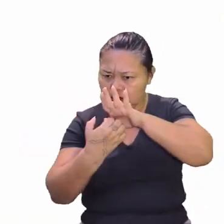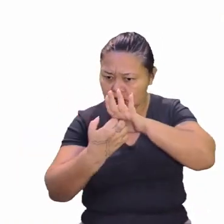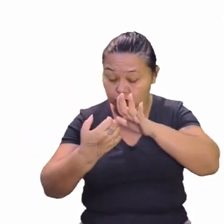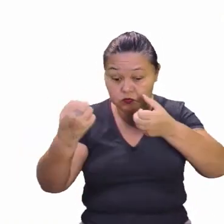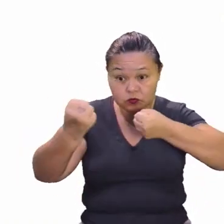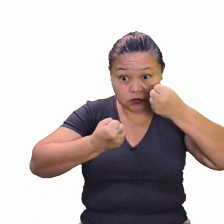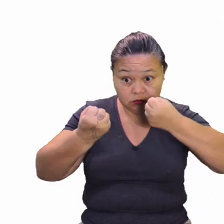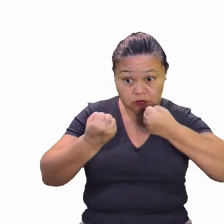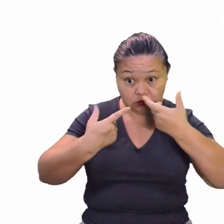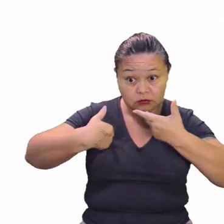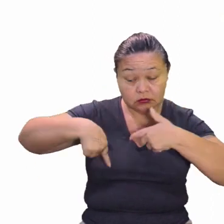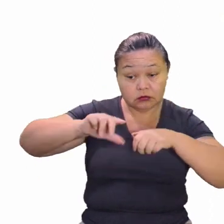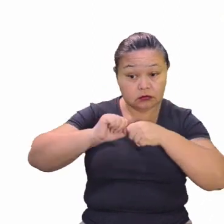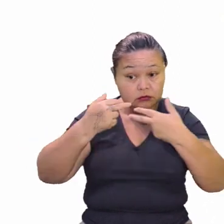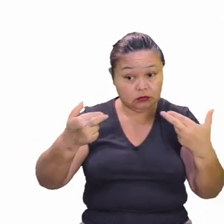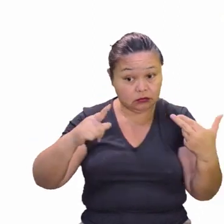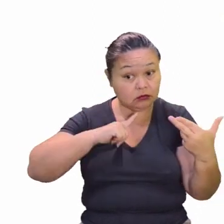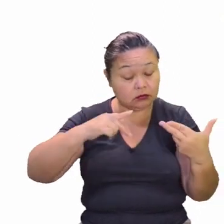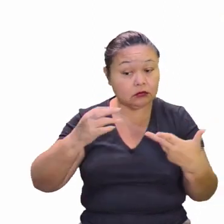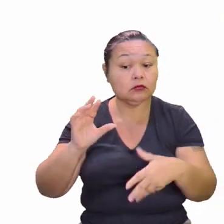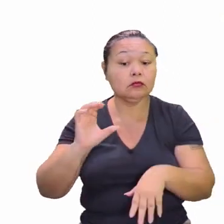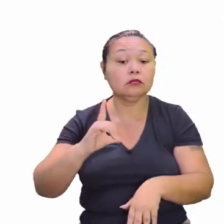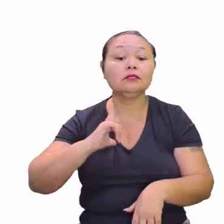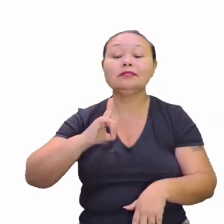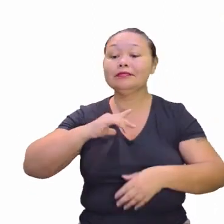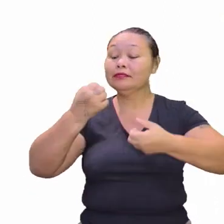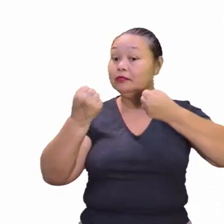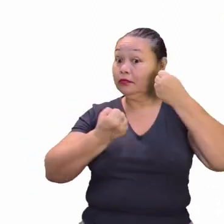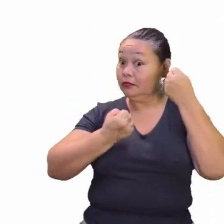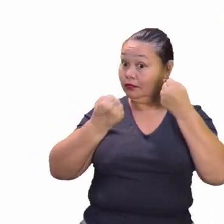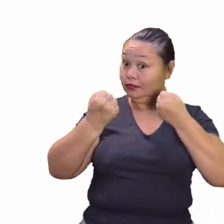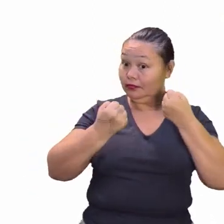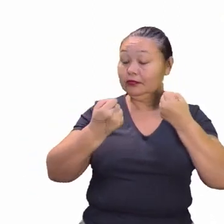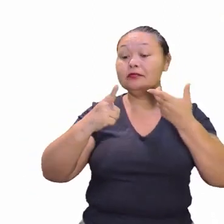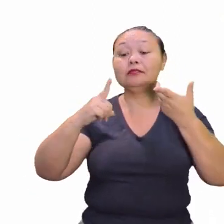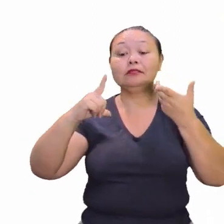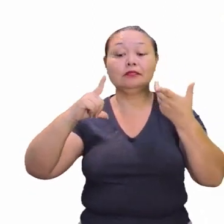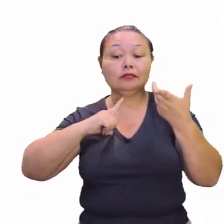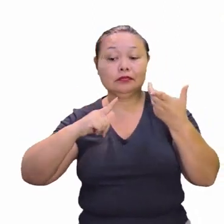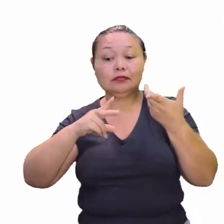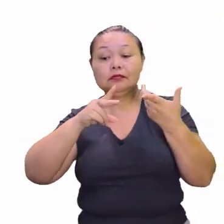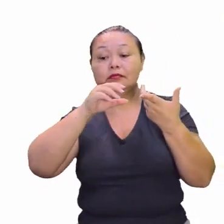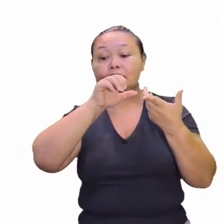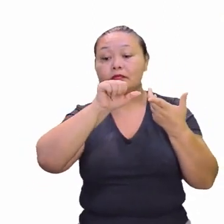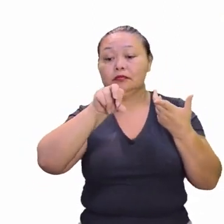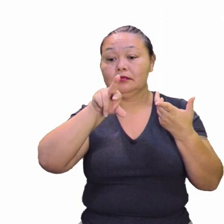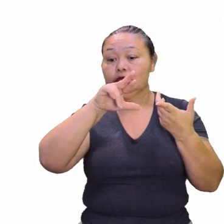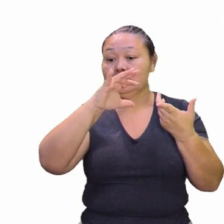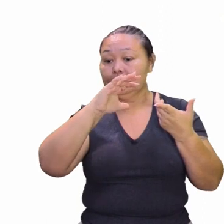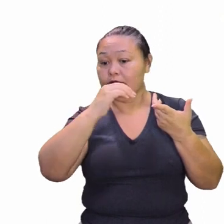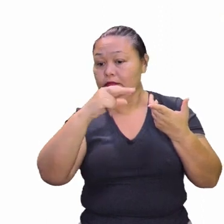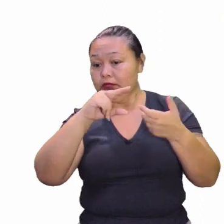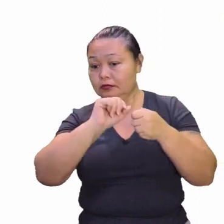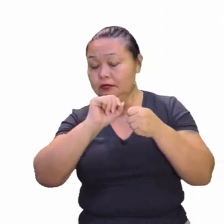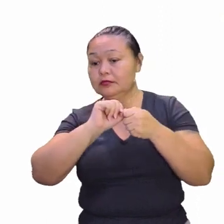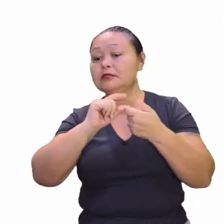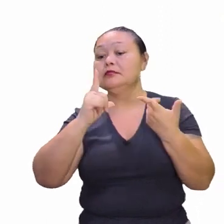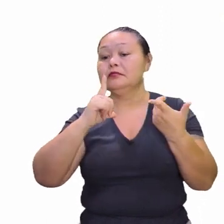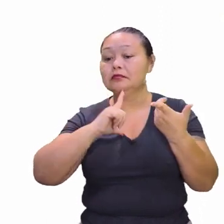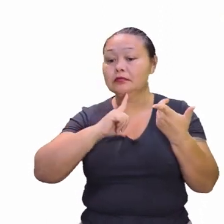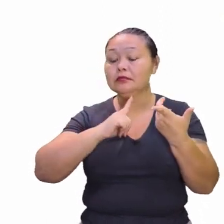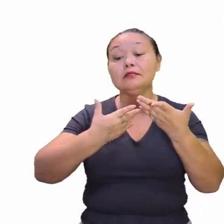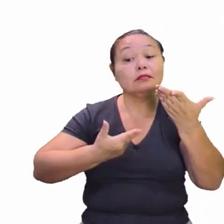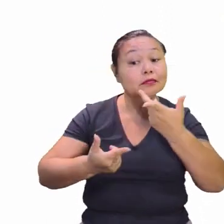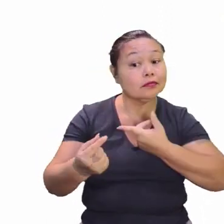indústrias automobilísticas no estado de Rondônia? Nós temos automóveis, nós temos serviços. Temos concessionárias, concessionárias, né?